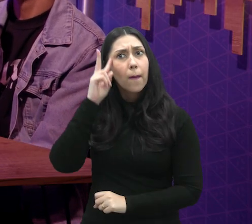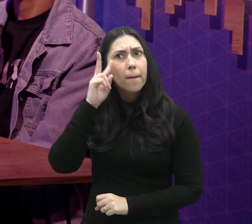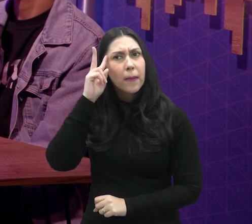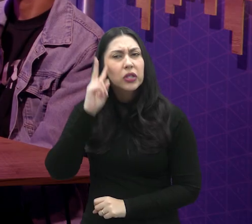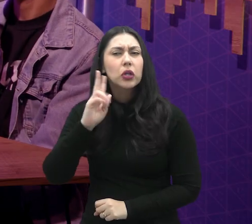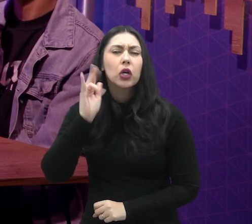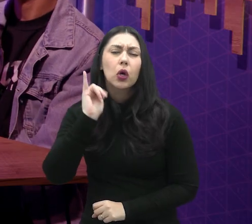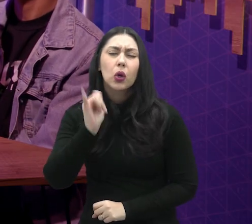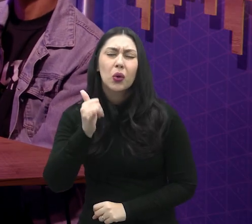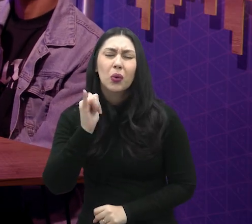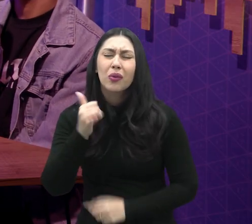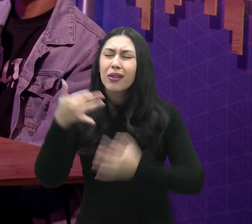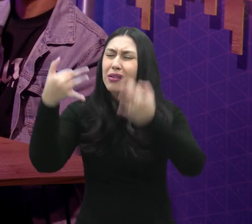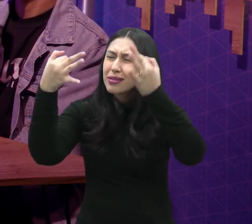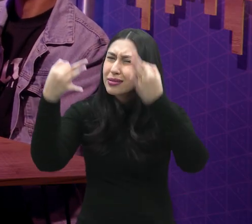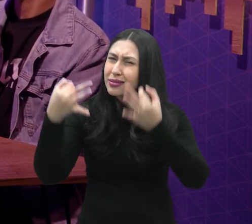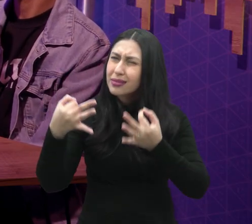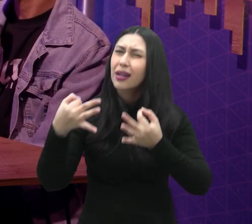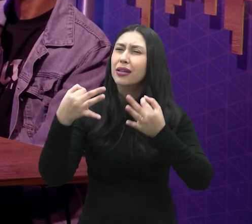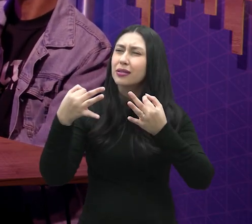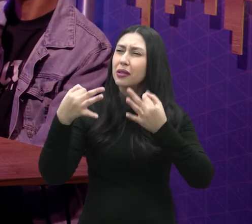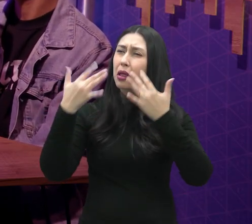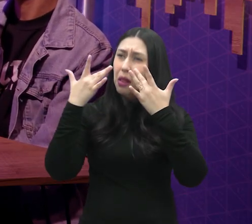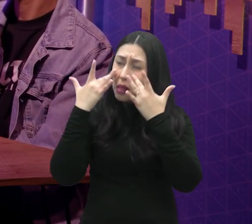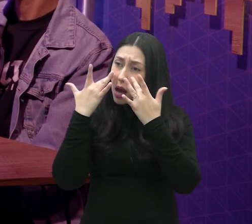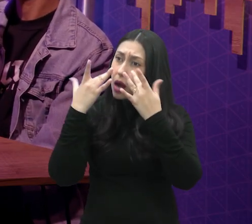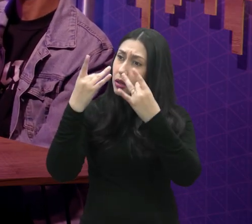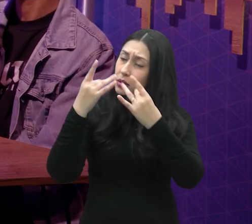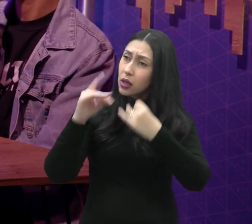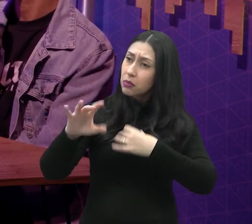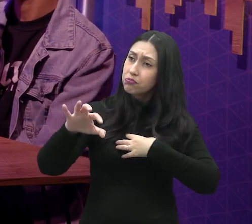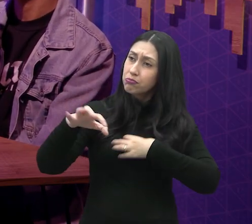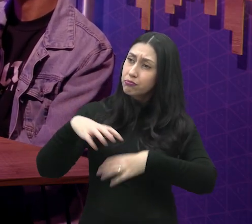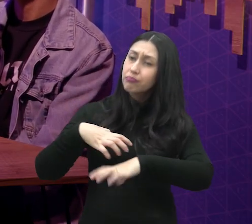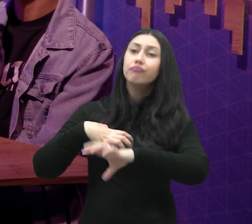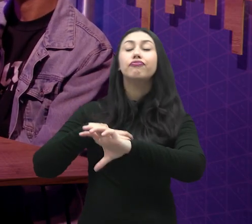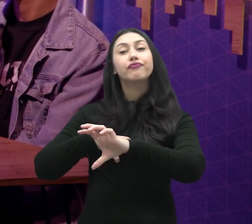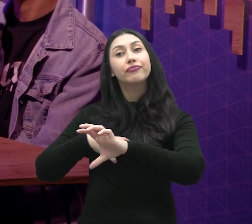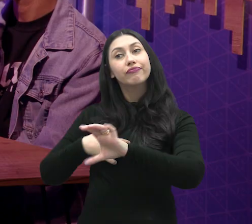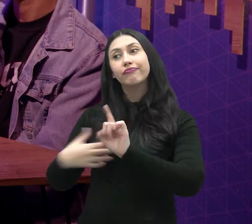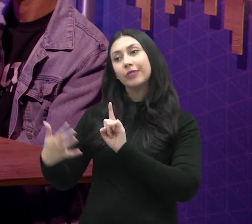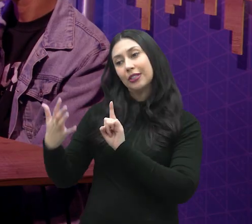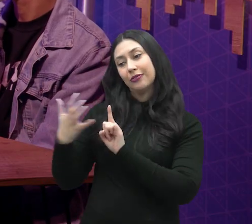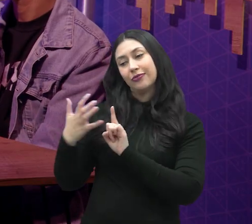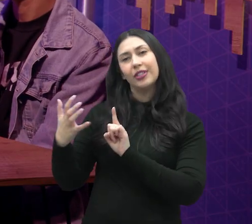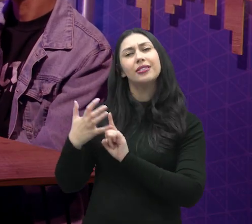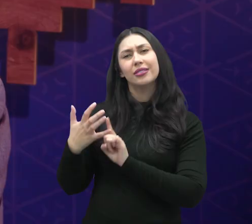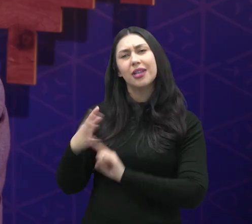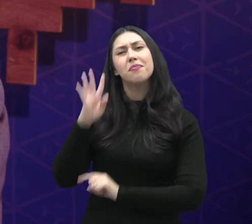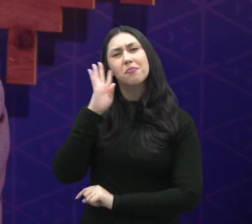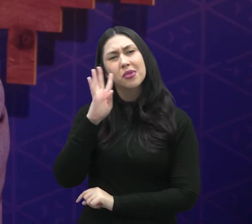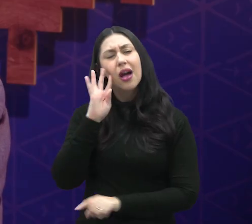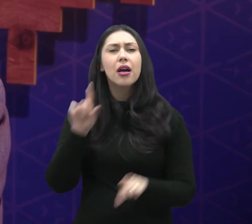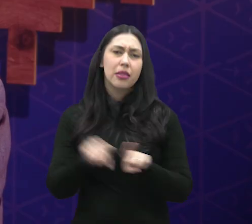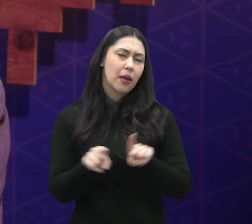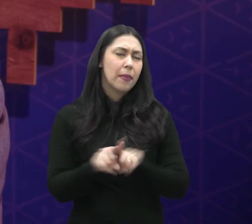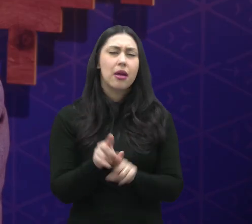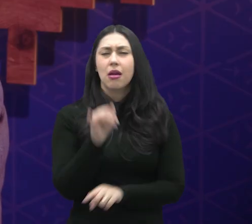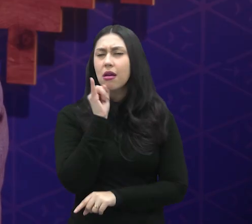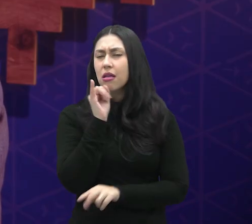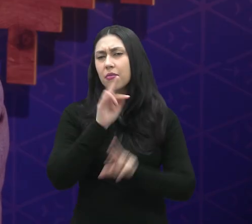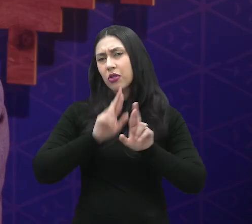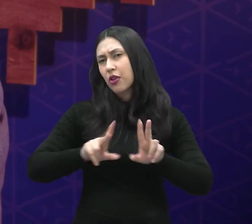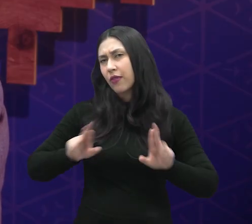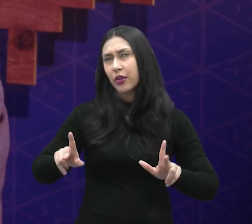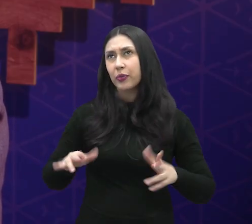história bem contada, em que as pessoas se identificam com o drama da personagem é capaz de fazer. É muito legal. E tem outros exemplos, né? A gente